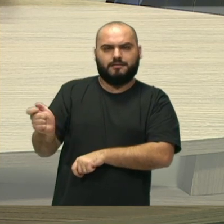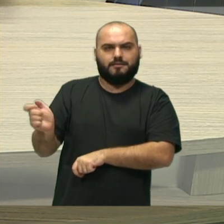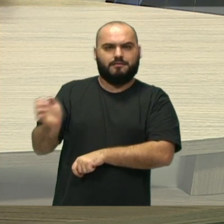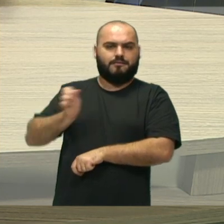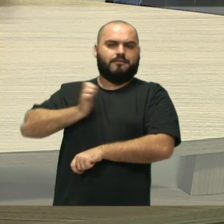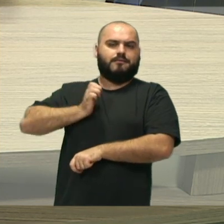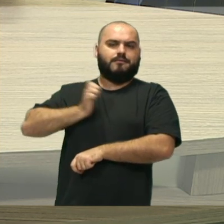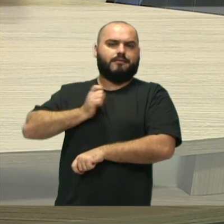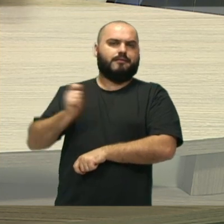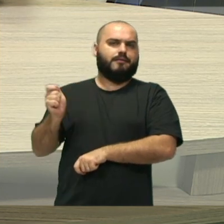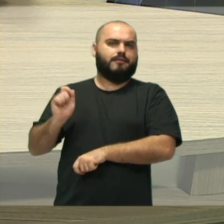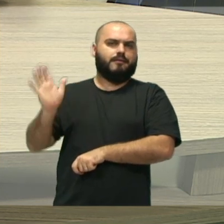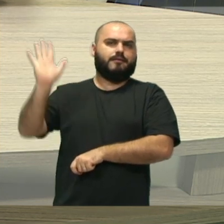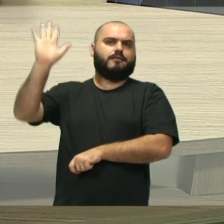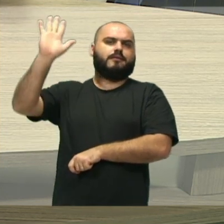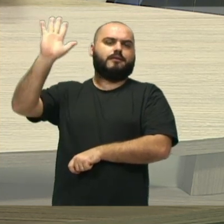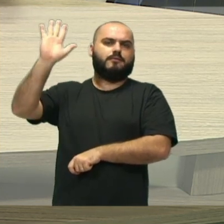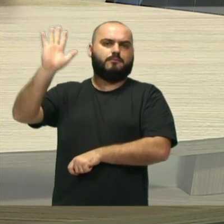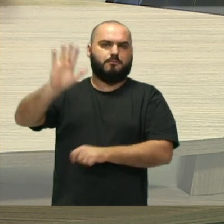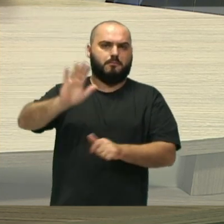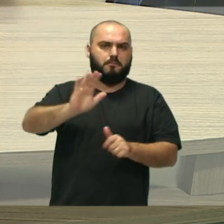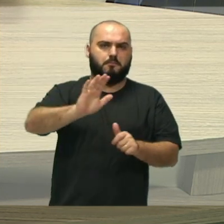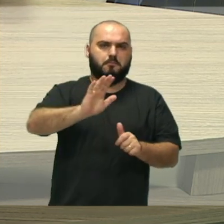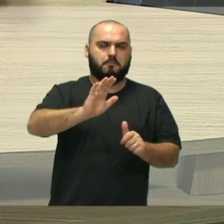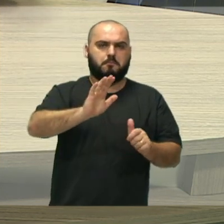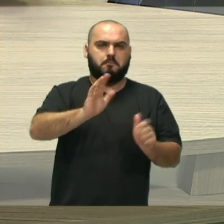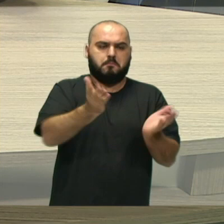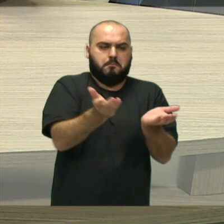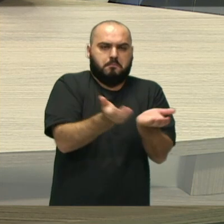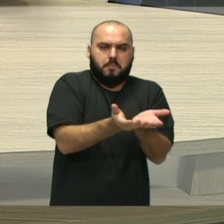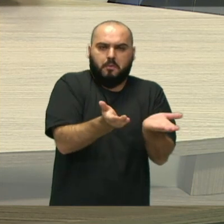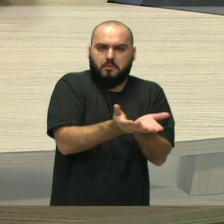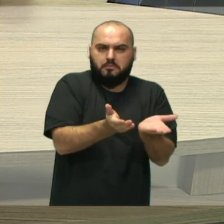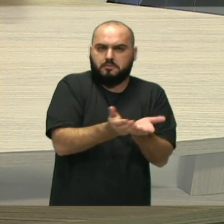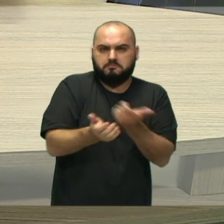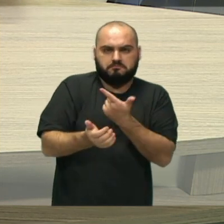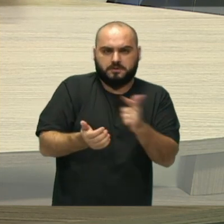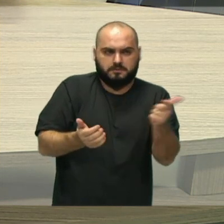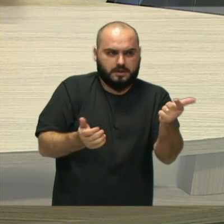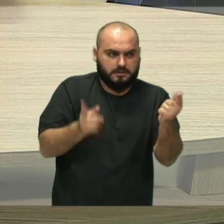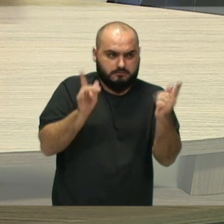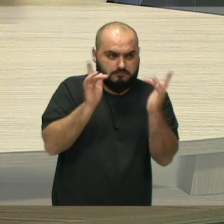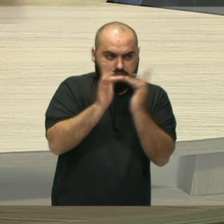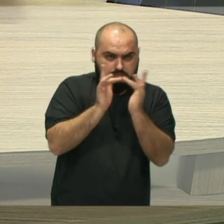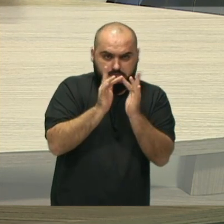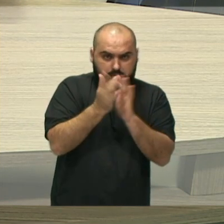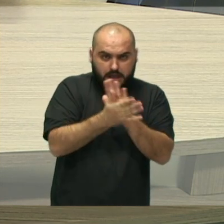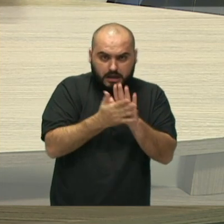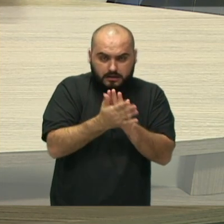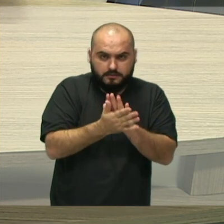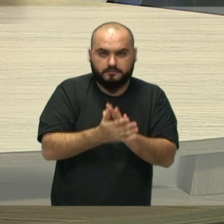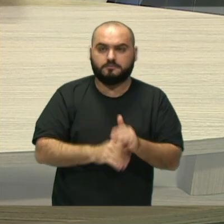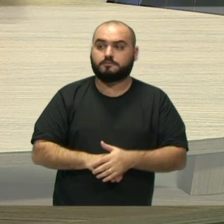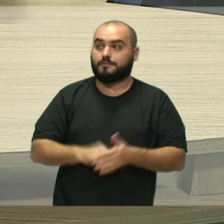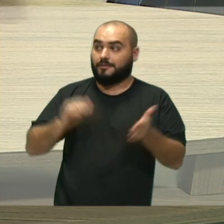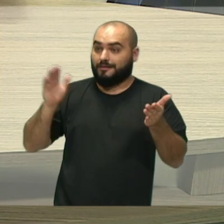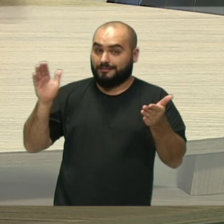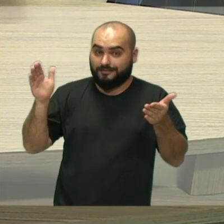não pode ter acesso ao tratamento adequado, mesmo aquele prévio? A gente escuta isso até